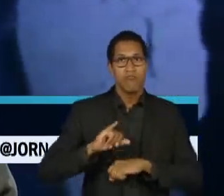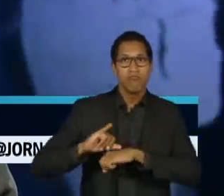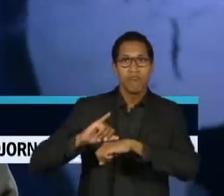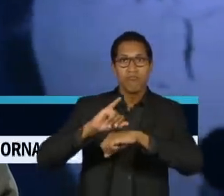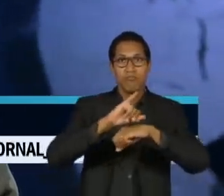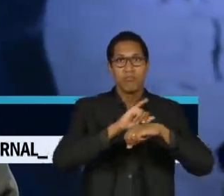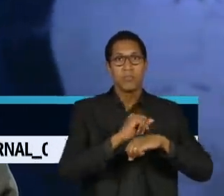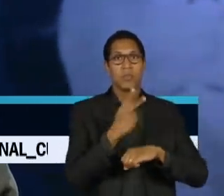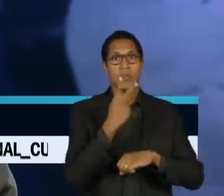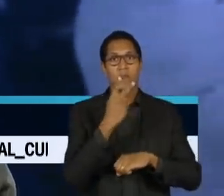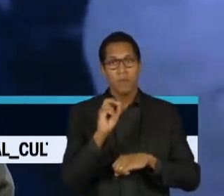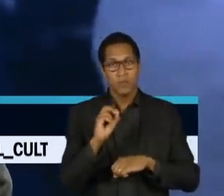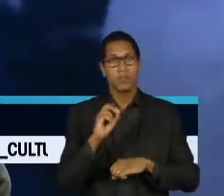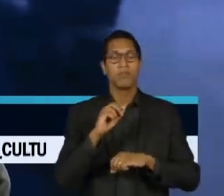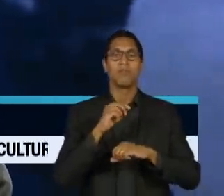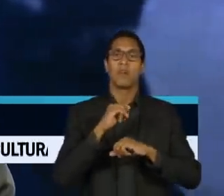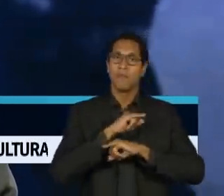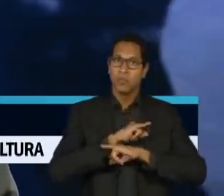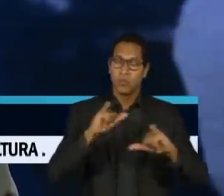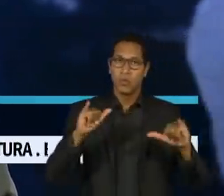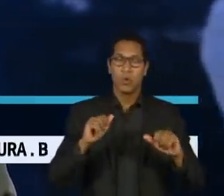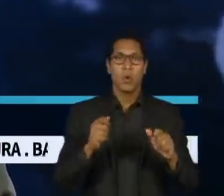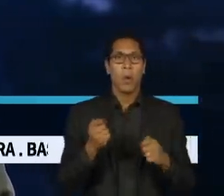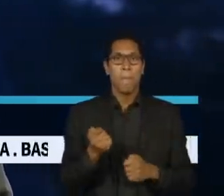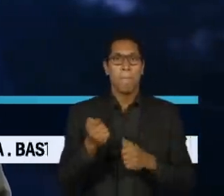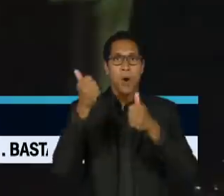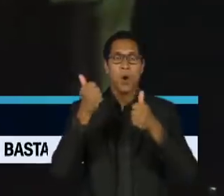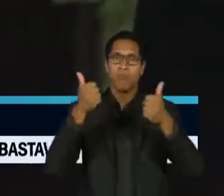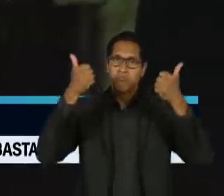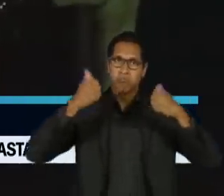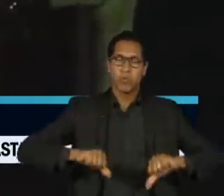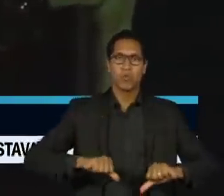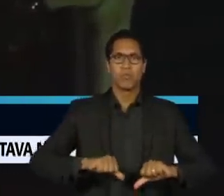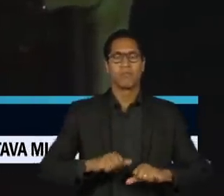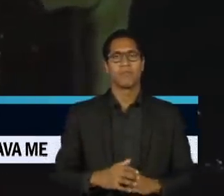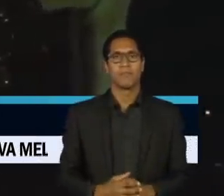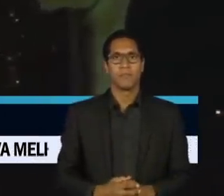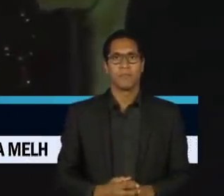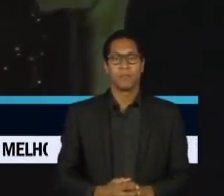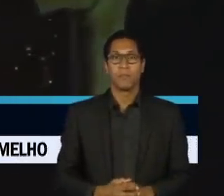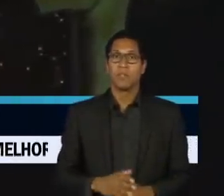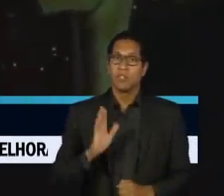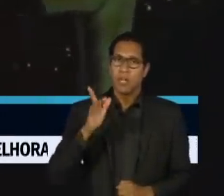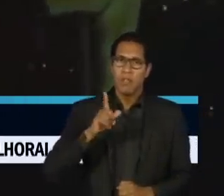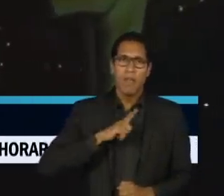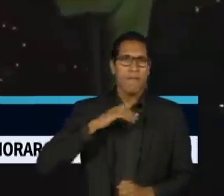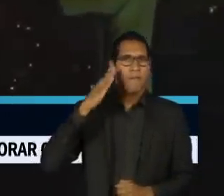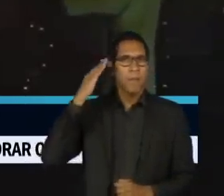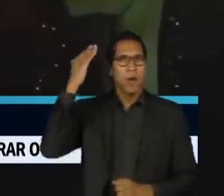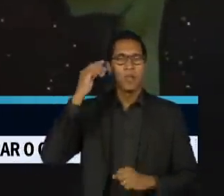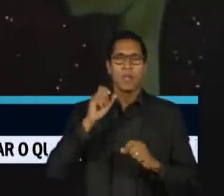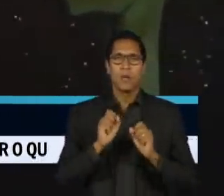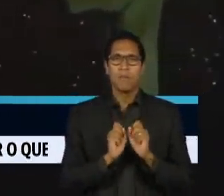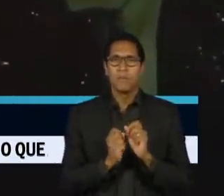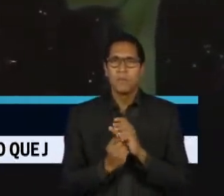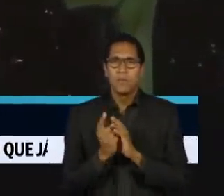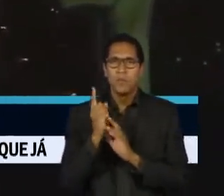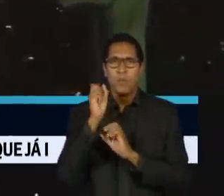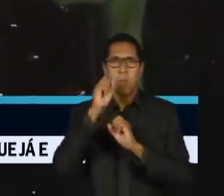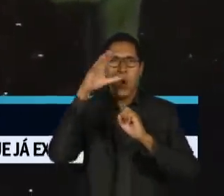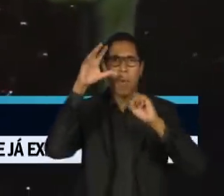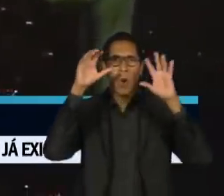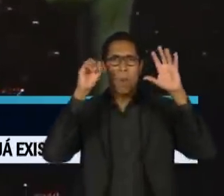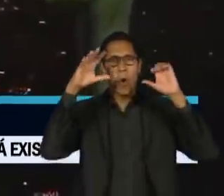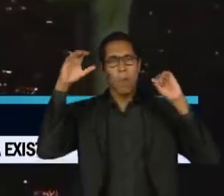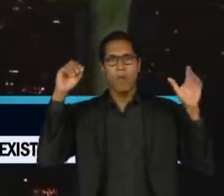já anunciaram o cancelamento das festas de Réveillon. Uma das mais tradicionais queimas de fogos do país não deve acontecer